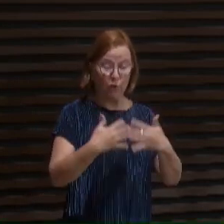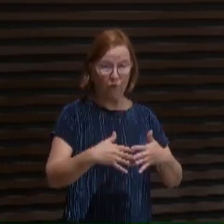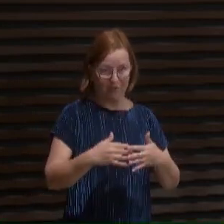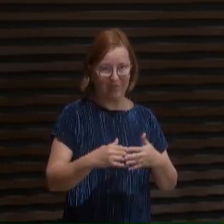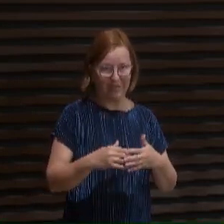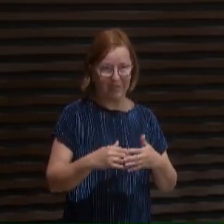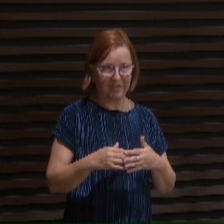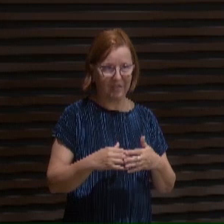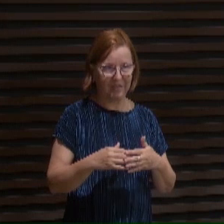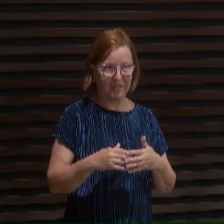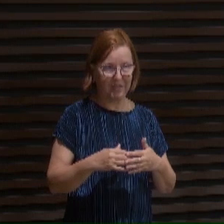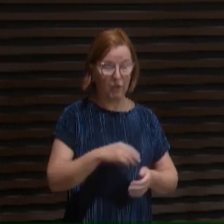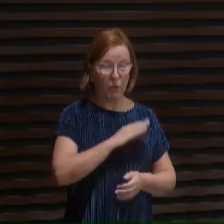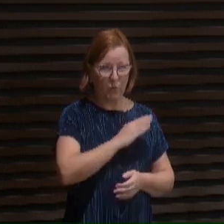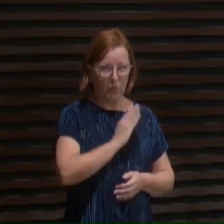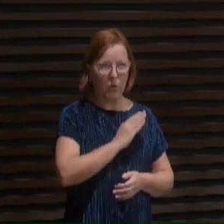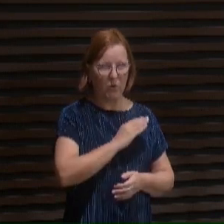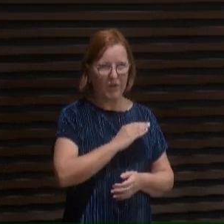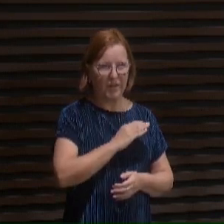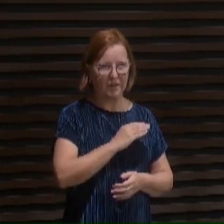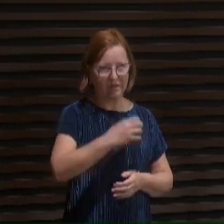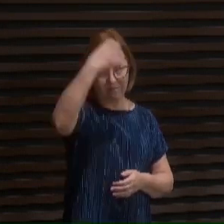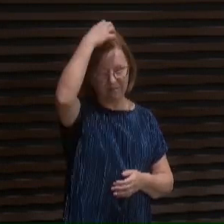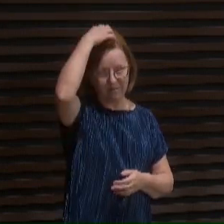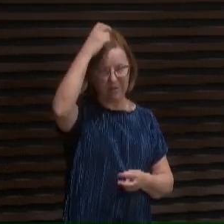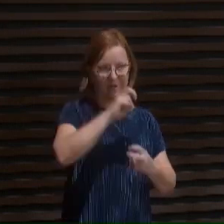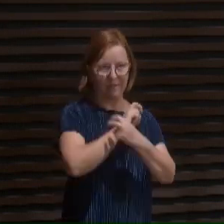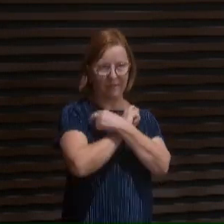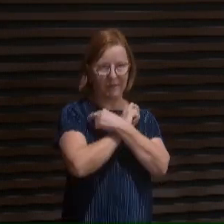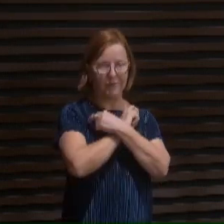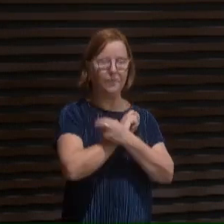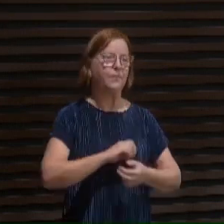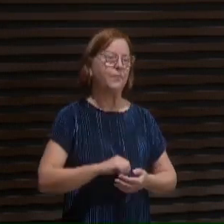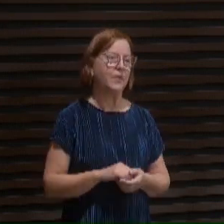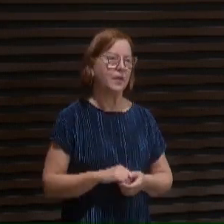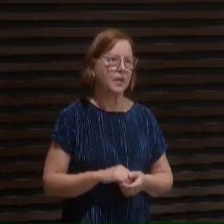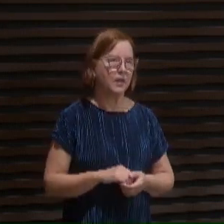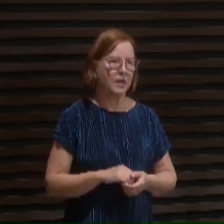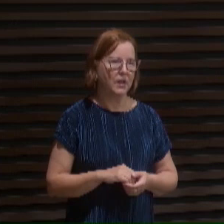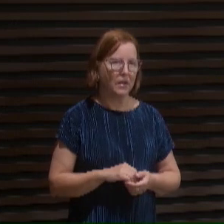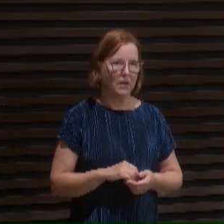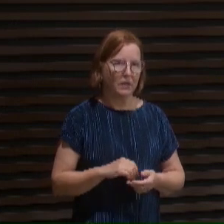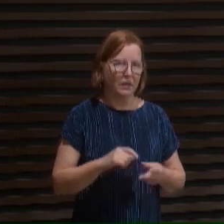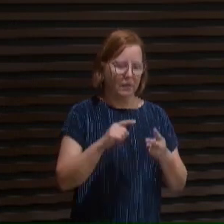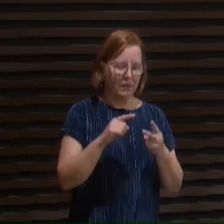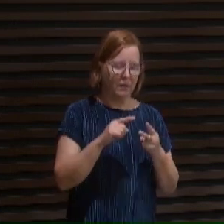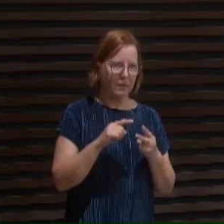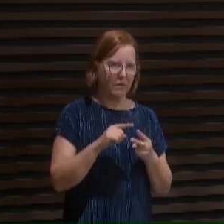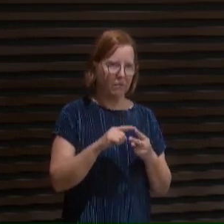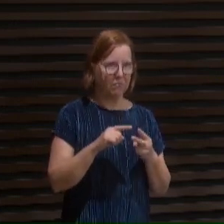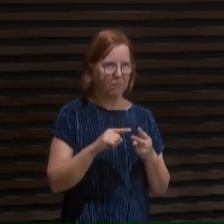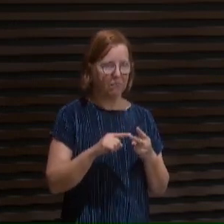e mudar o coração de Faraó. Esses dois, que segundo